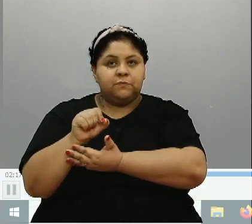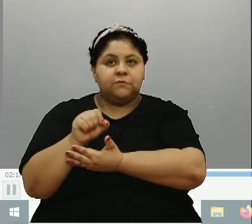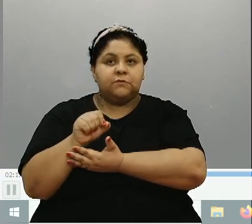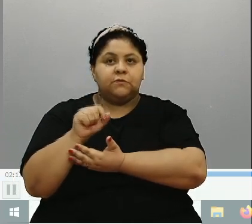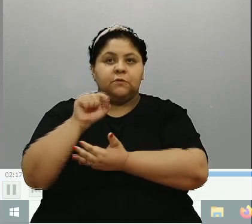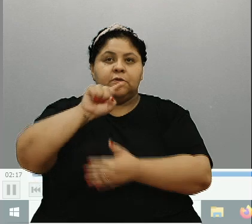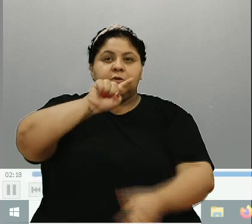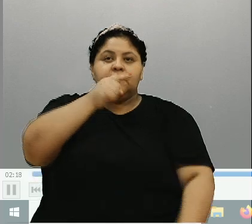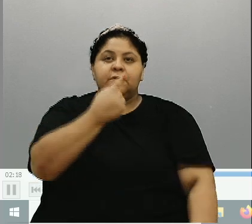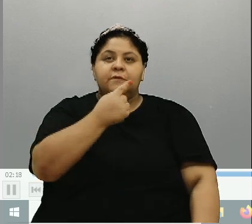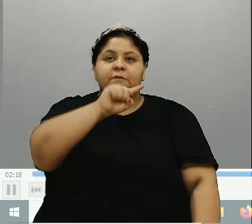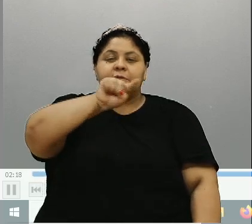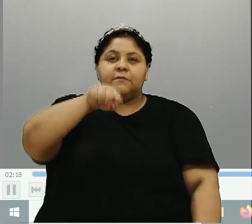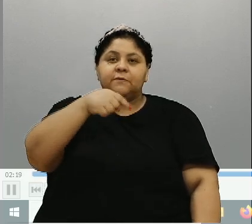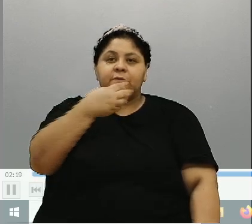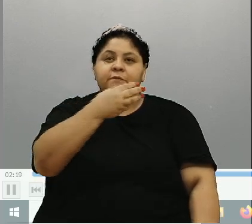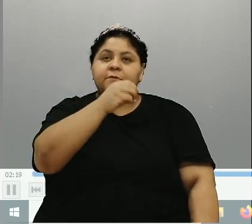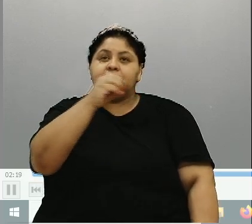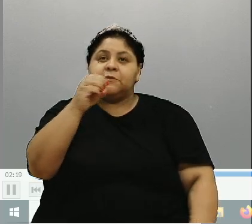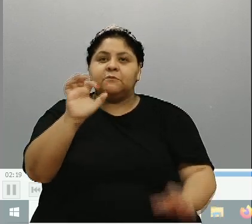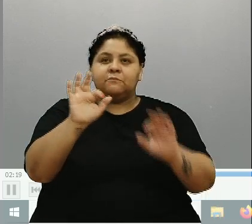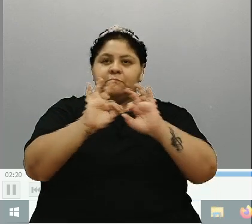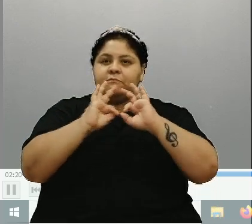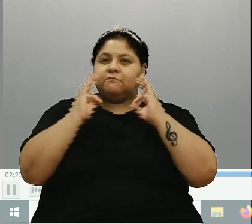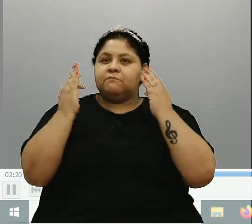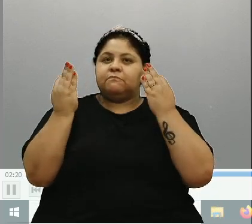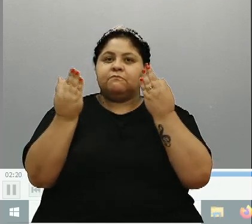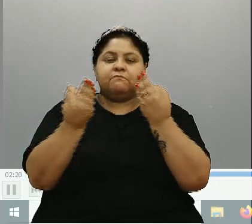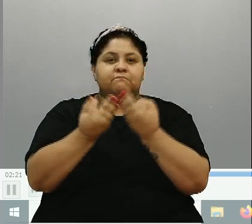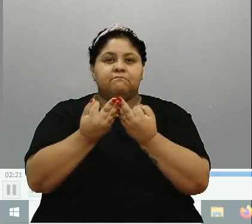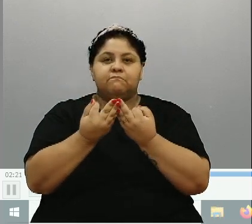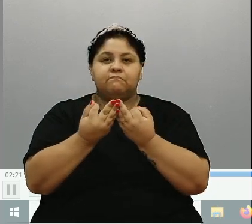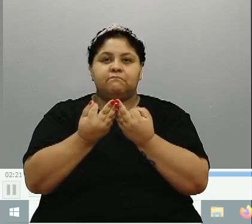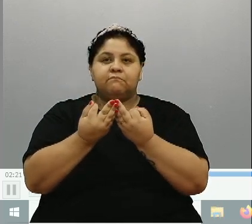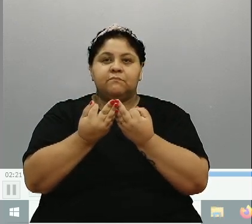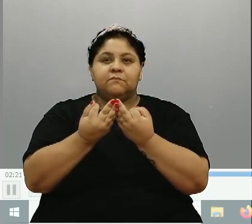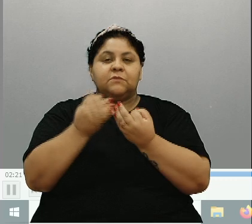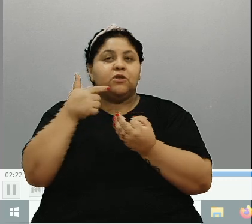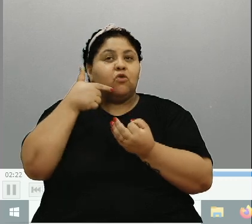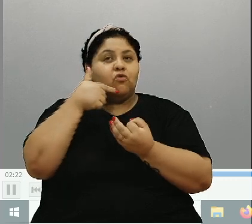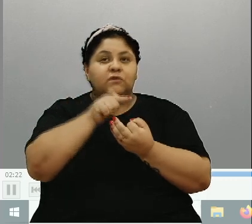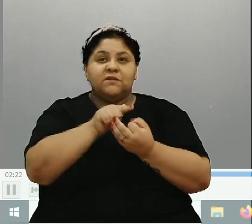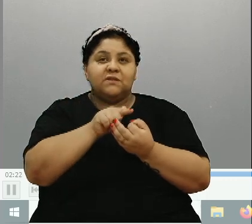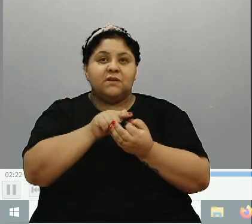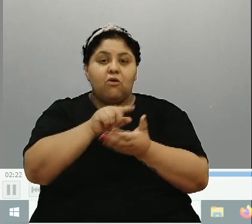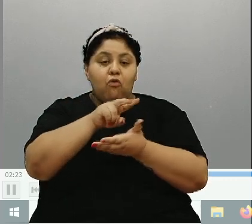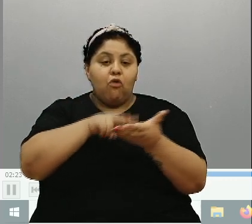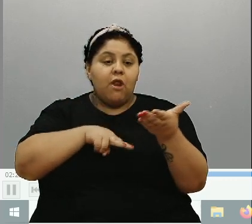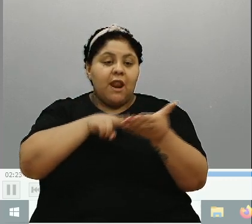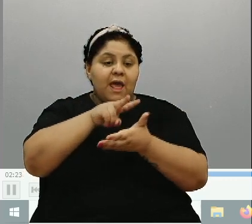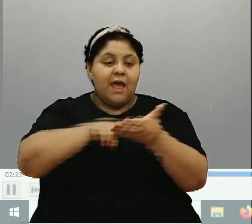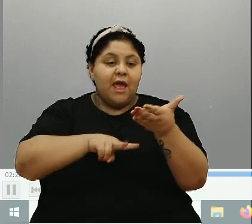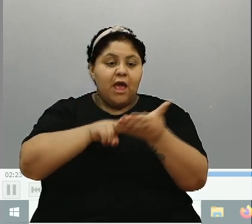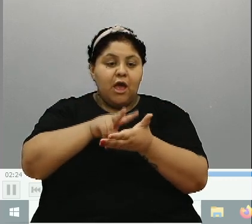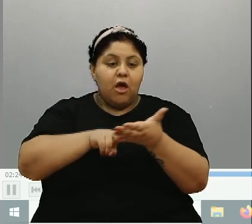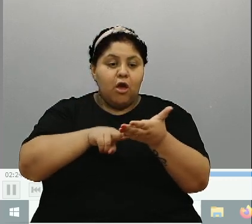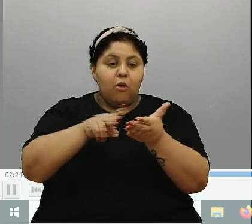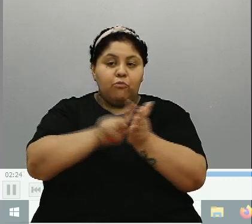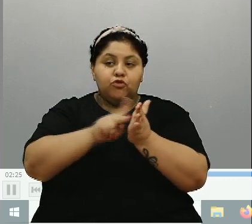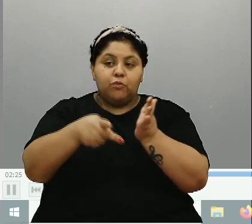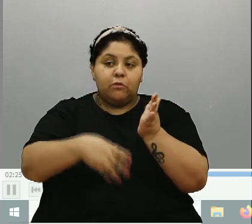essas 1.300 famílias estão privadas de ler esses livros para suas crianças.